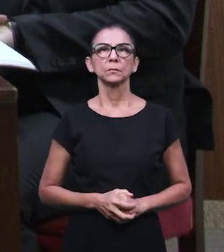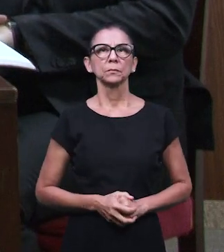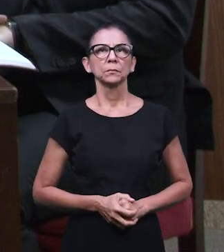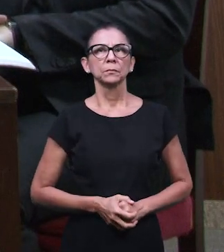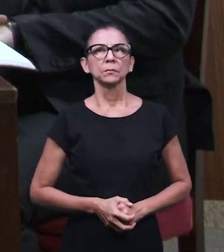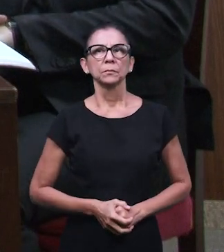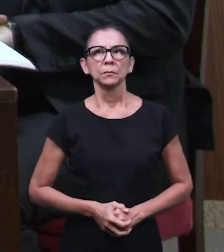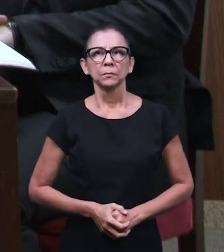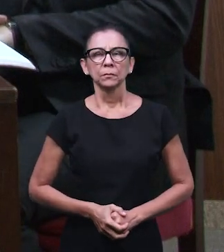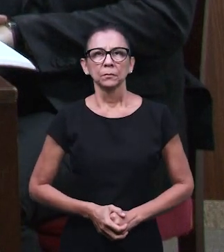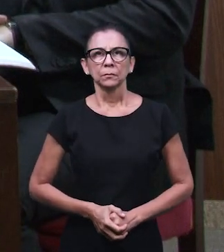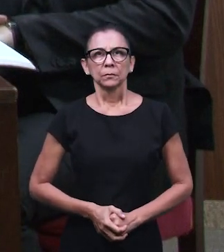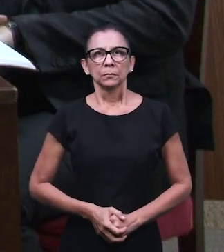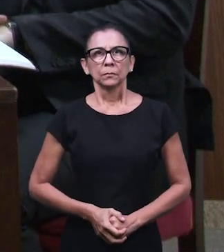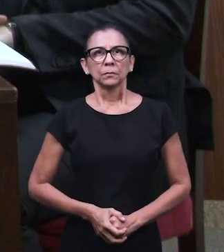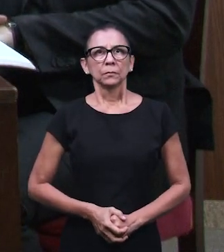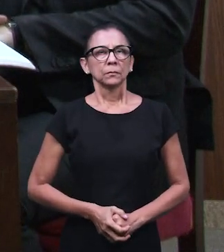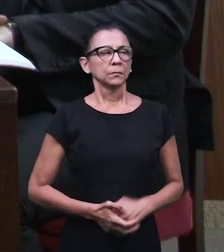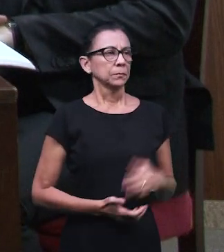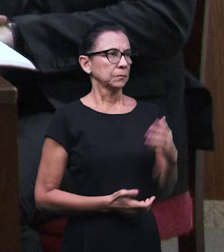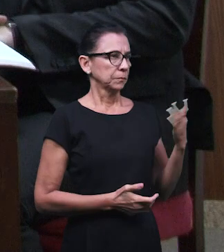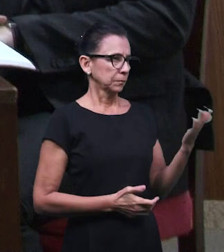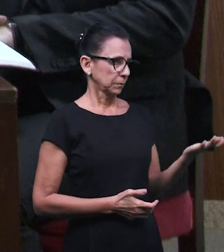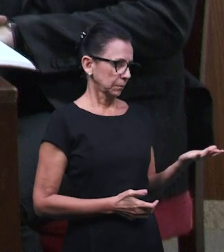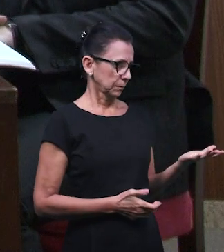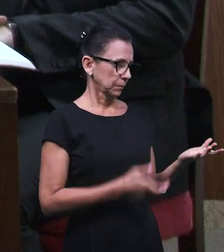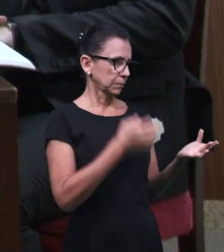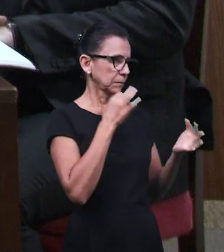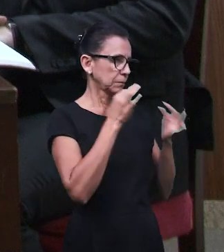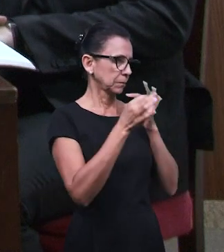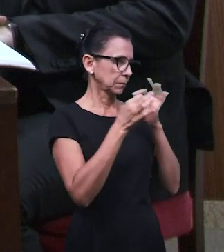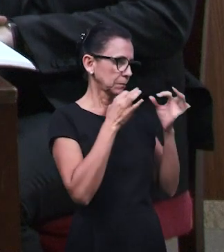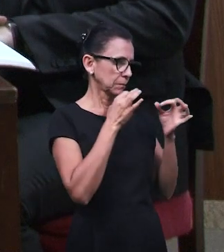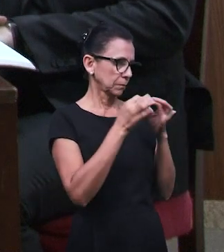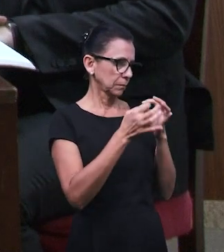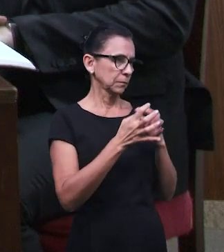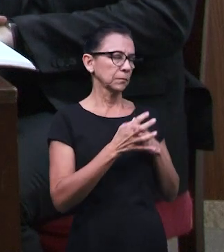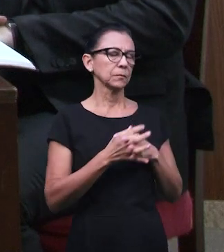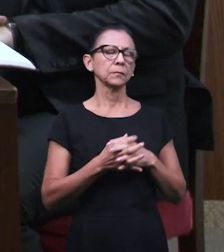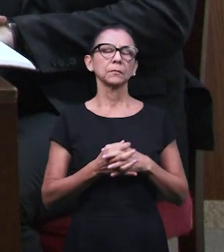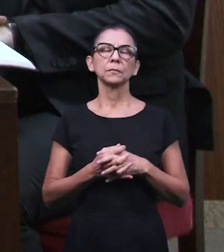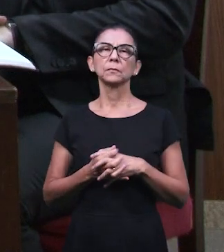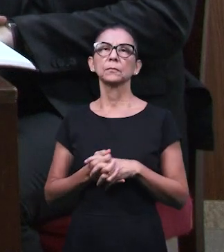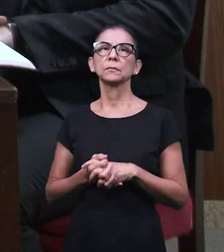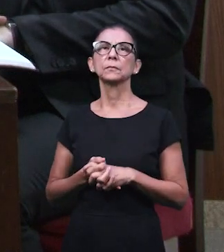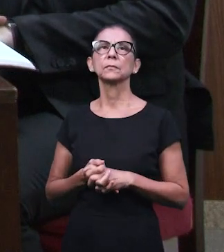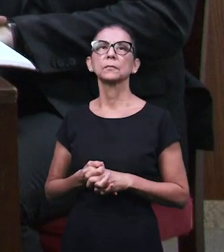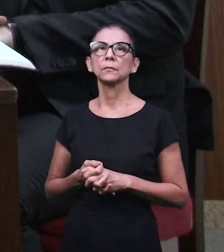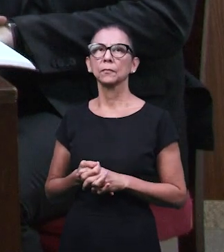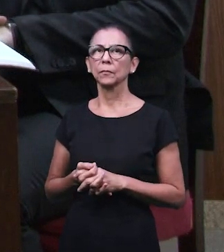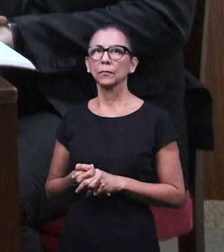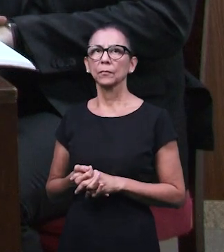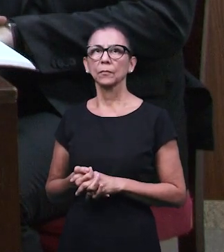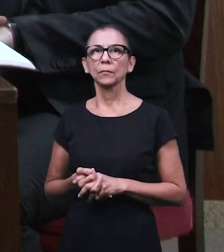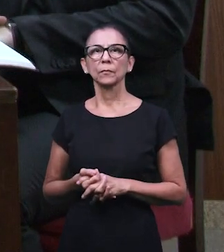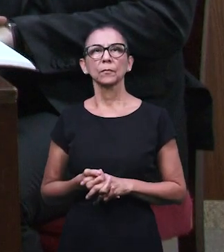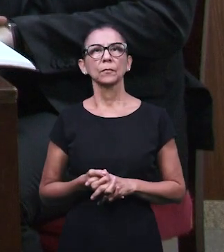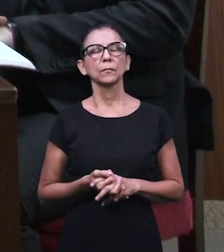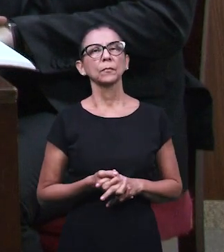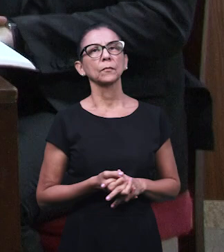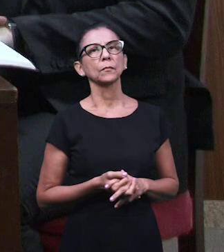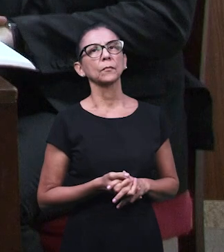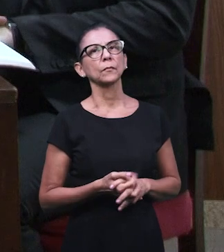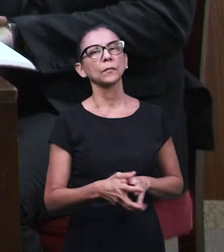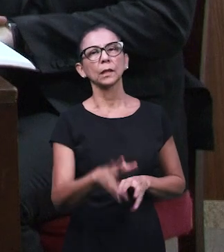algum comentário a fazer sobre a pergunta? Sim, as perguntas foram respostas muito claras nessas